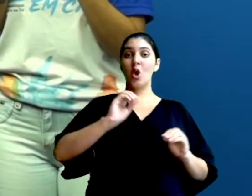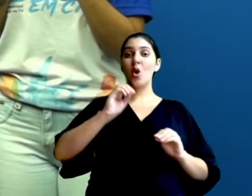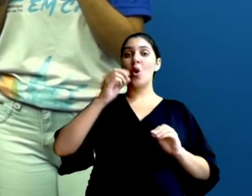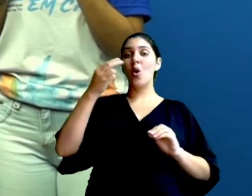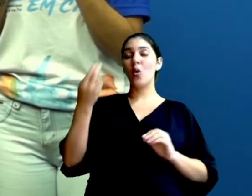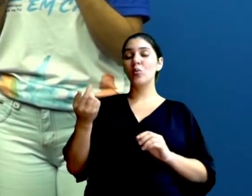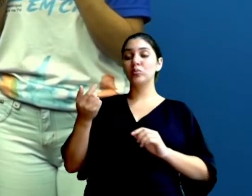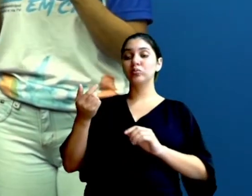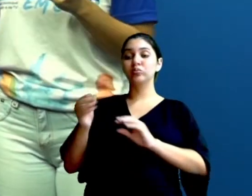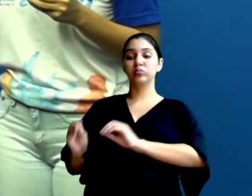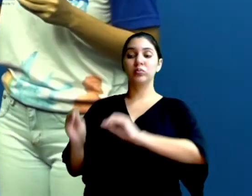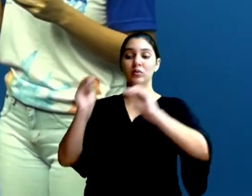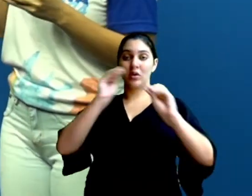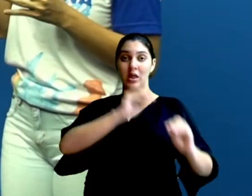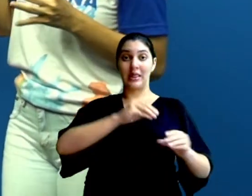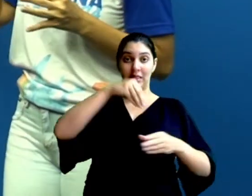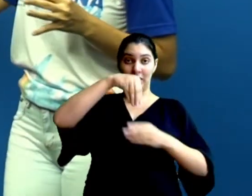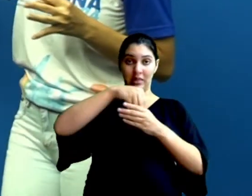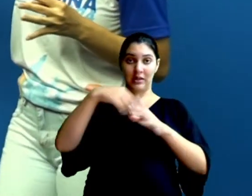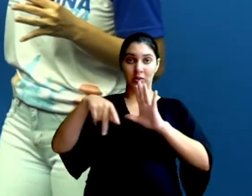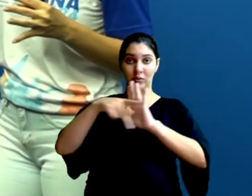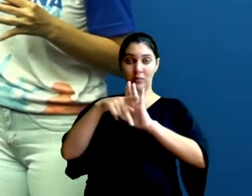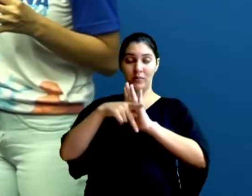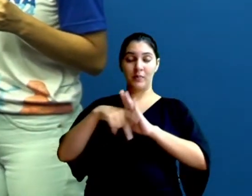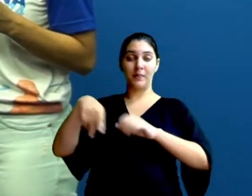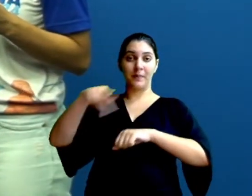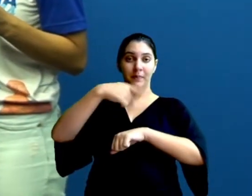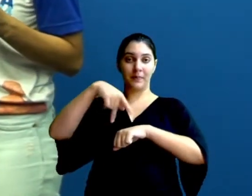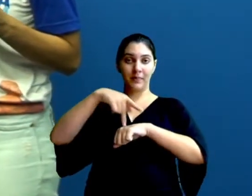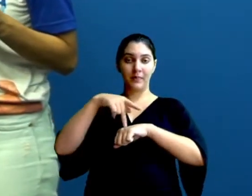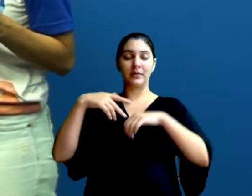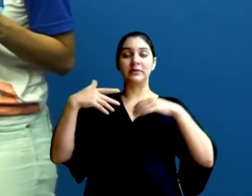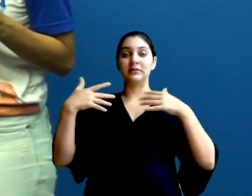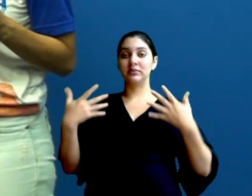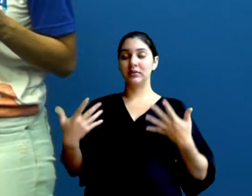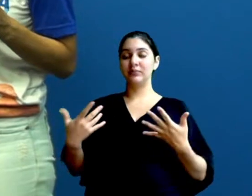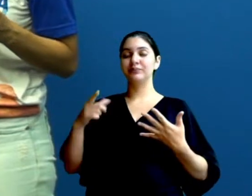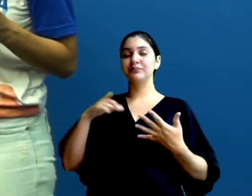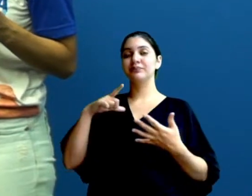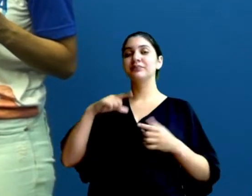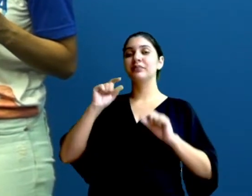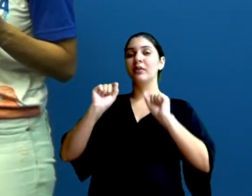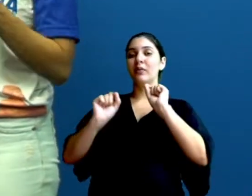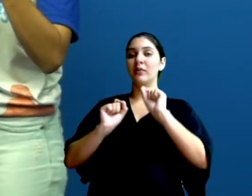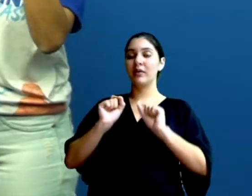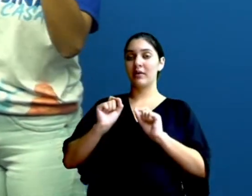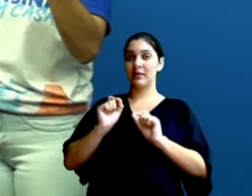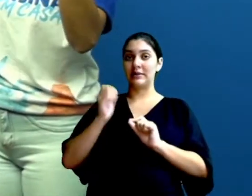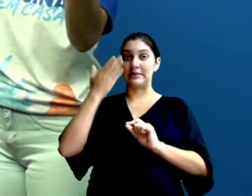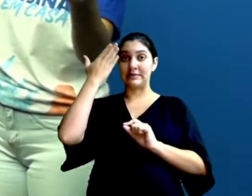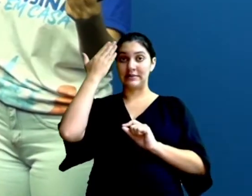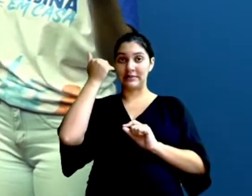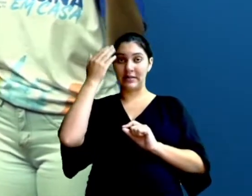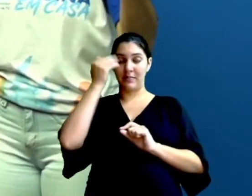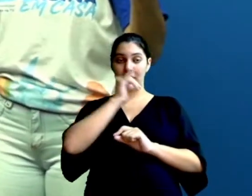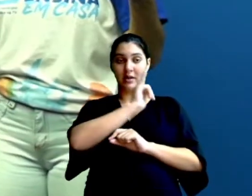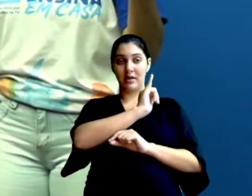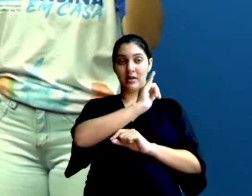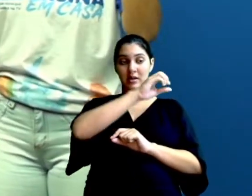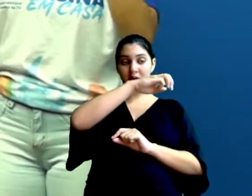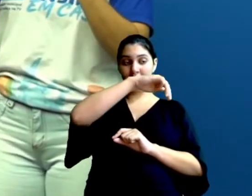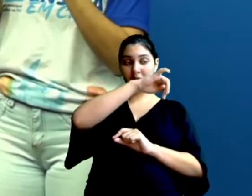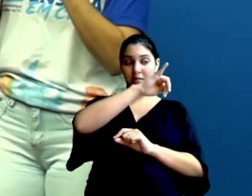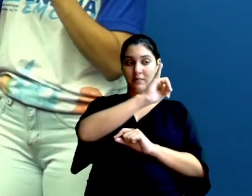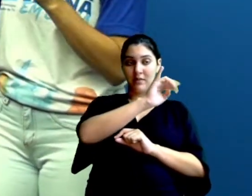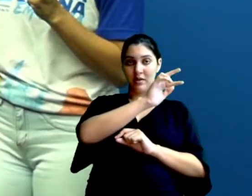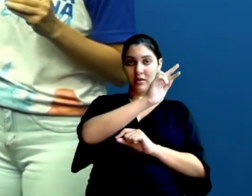seu próprio país. Então, além disso, de saber que imigrantes e